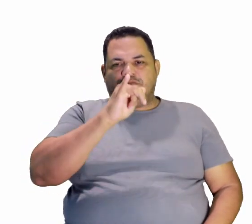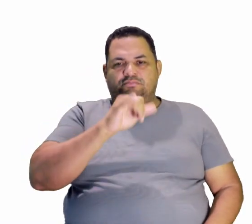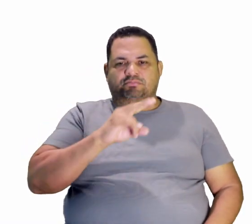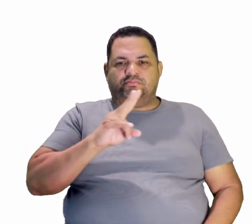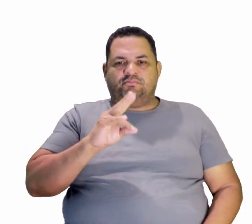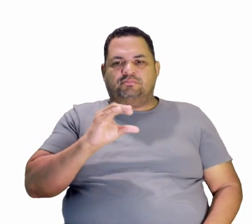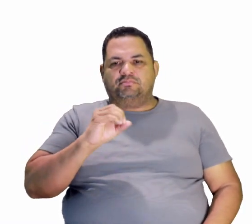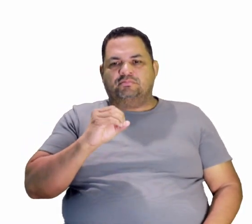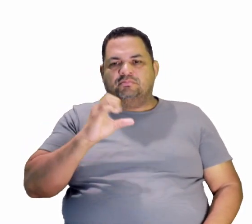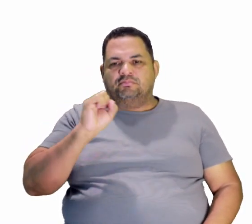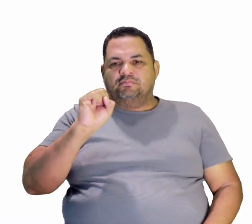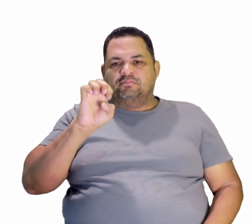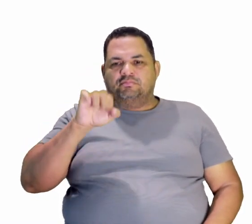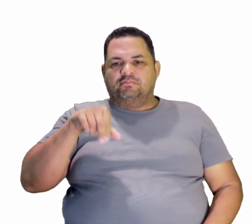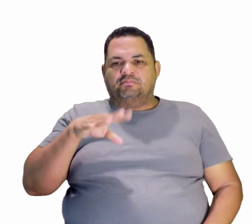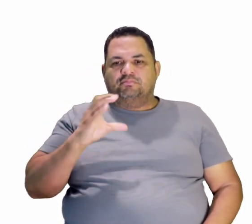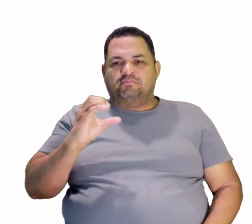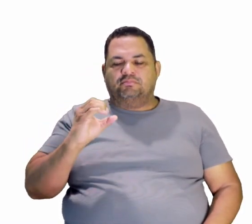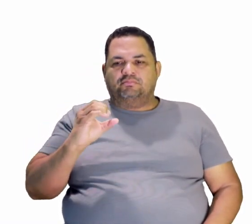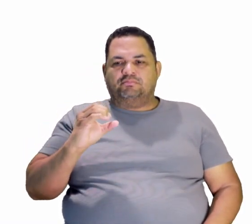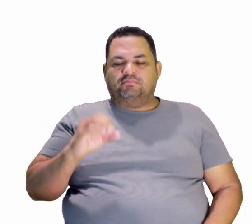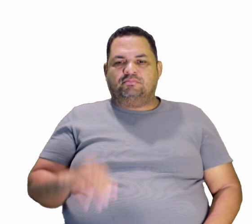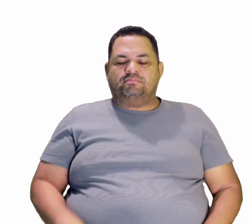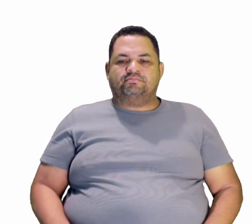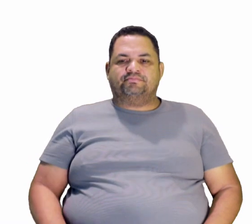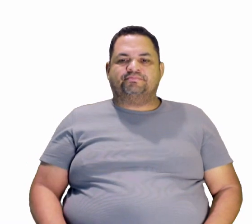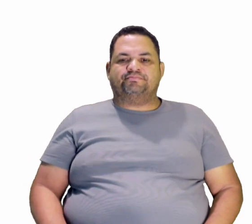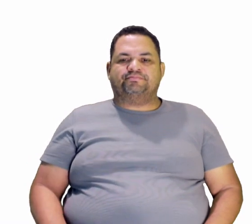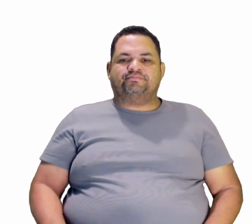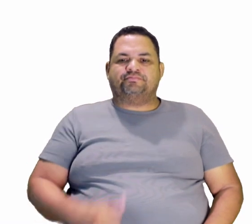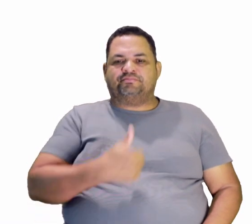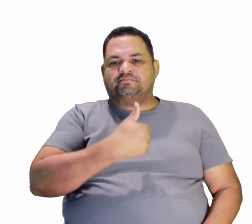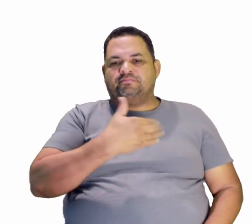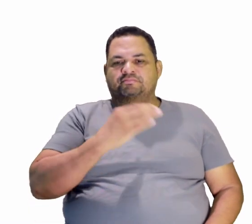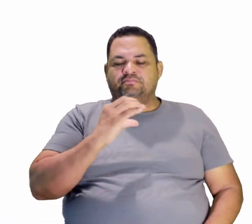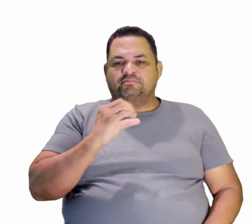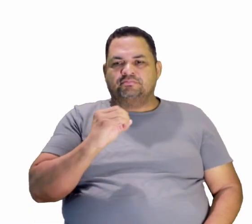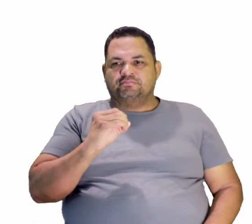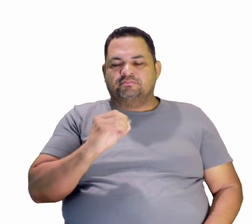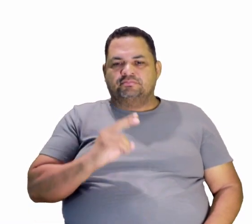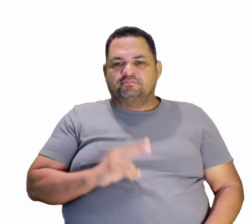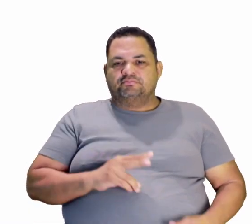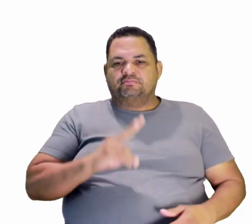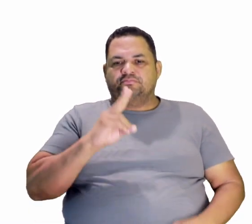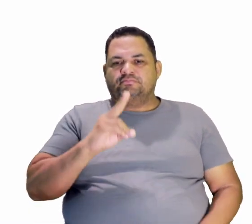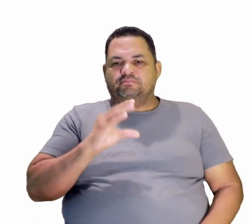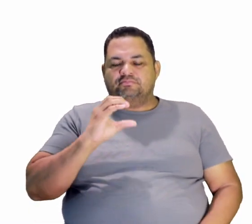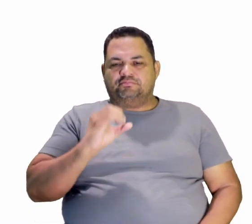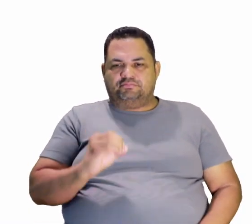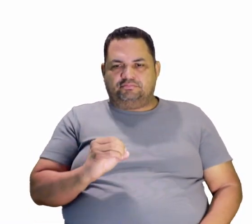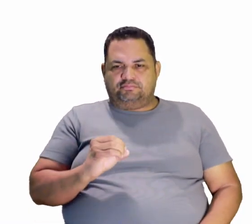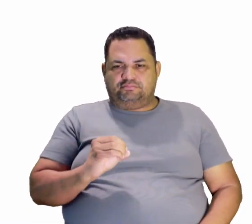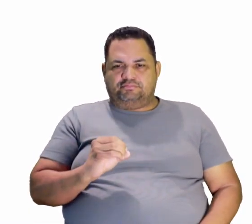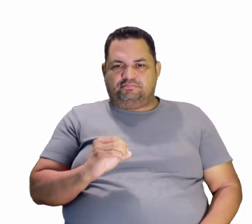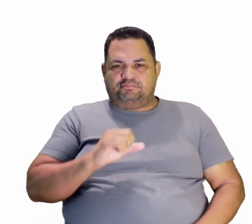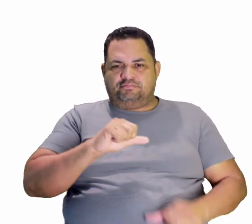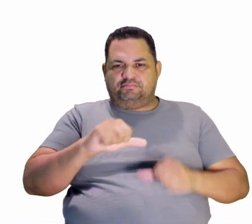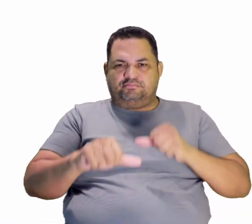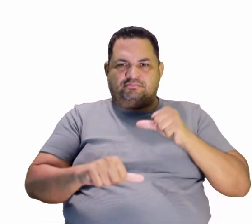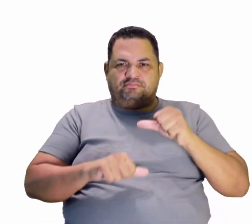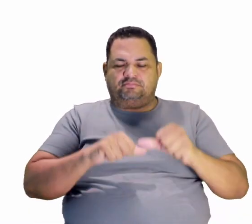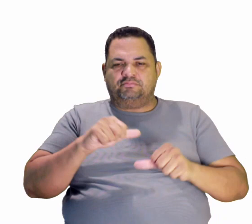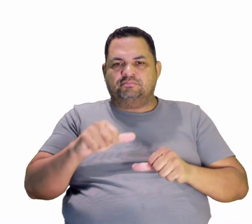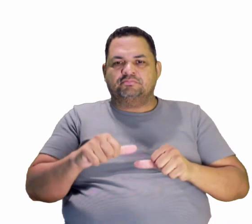V0 seno de θ. Olha aí 10, né, que é a velocidade inicial, que era 36, transformando aqui,